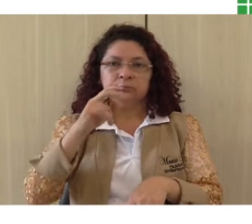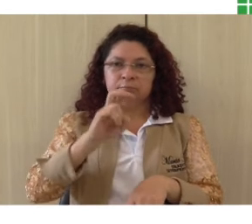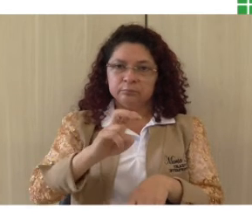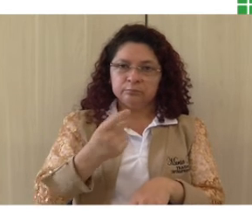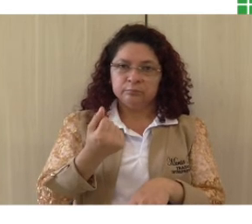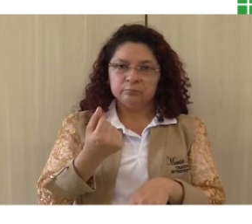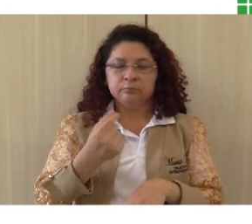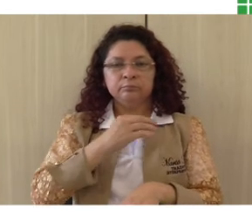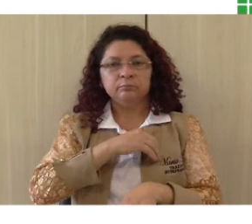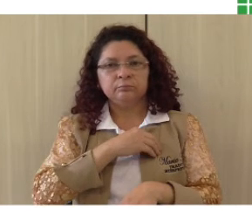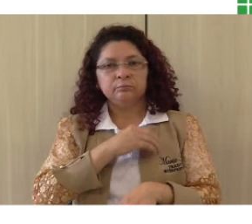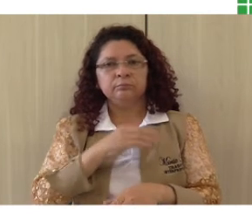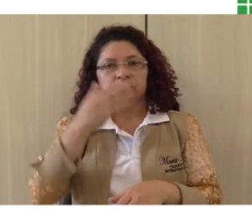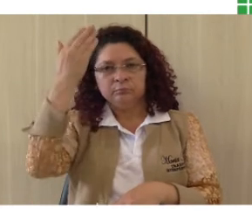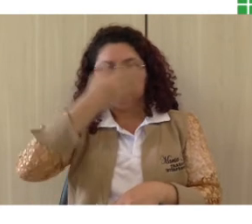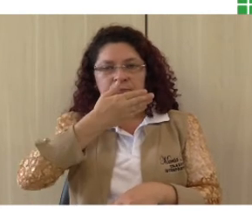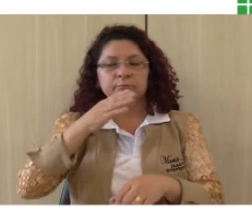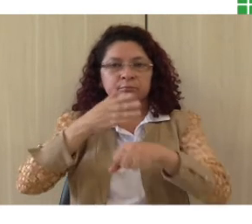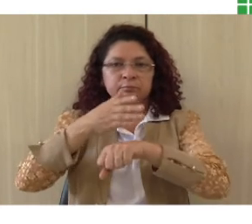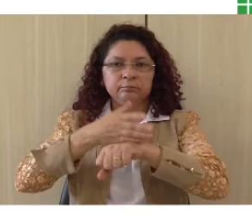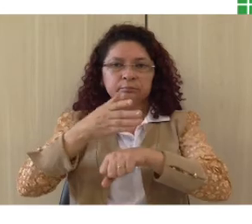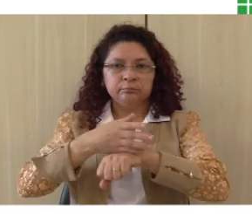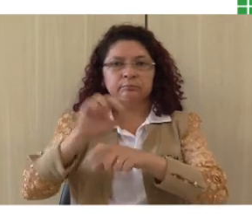meio por meio da comprovação de participação em